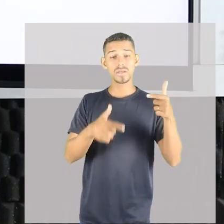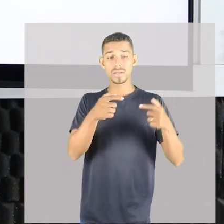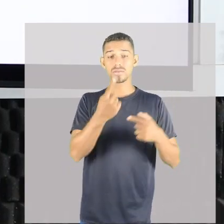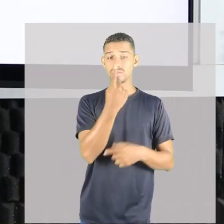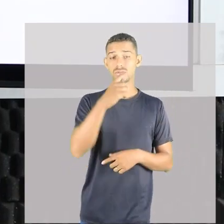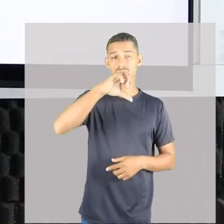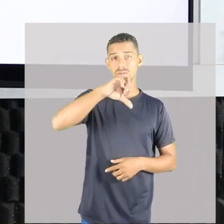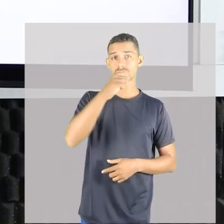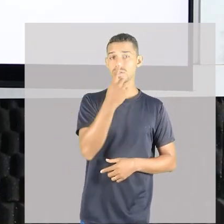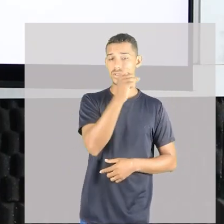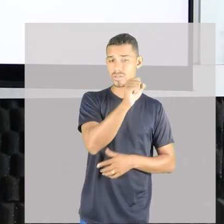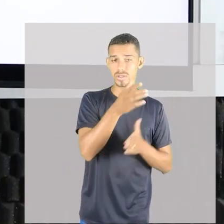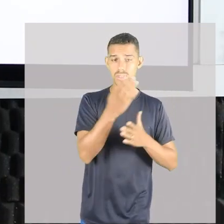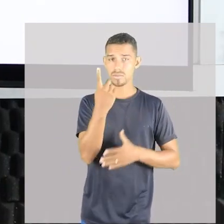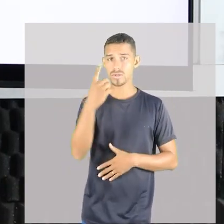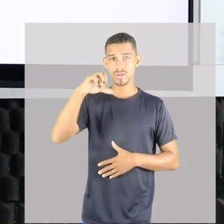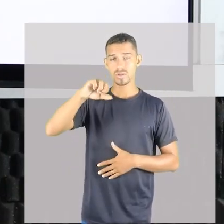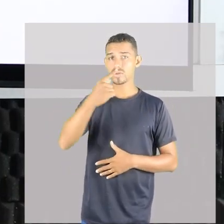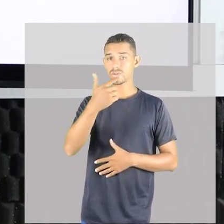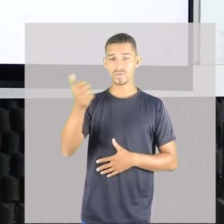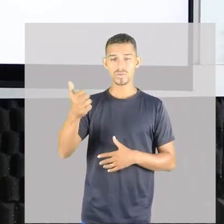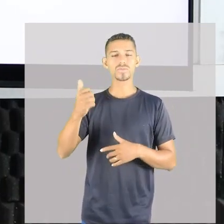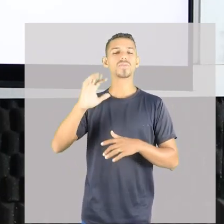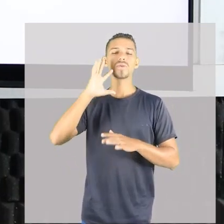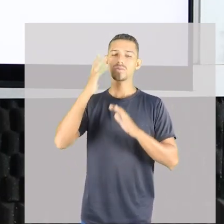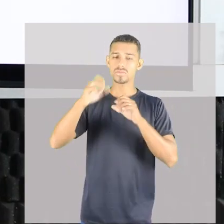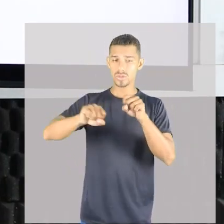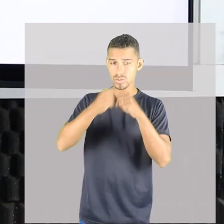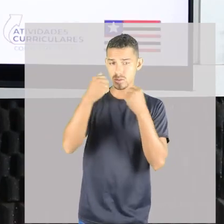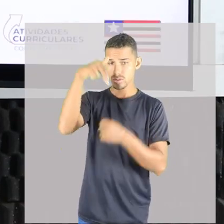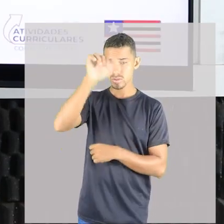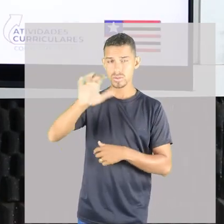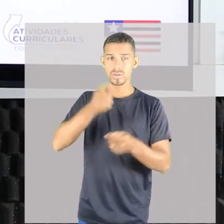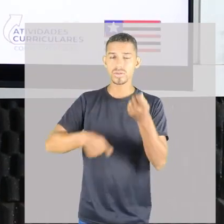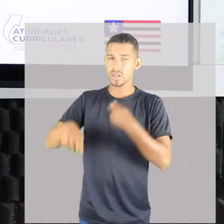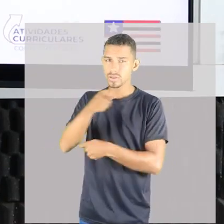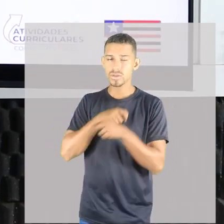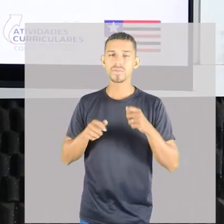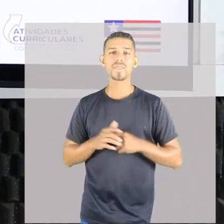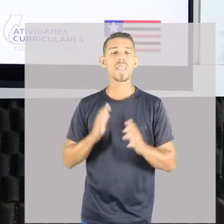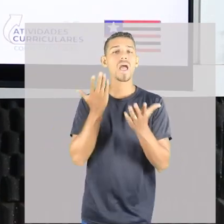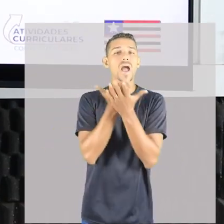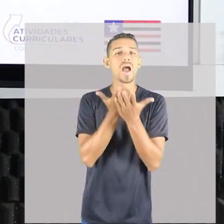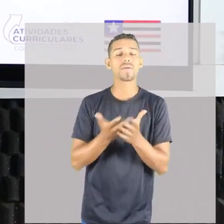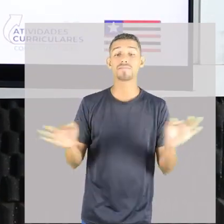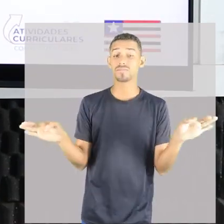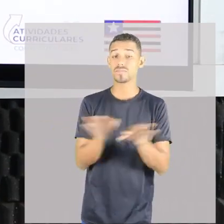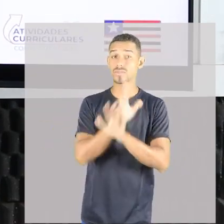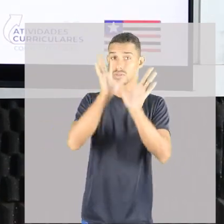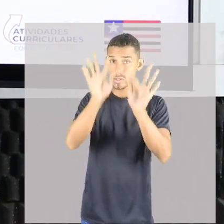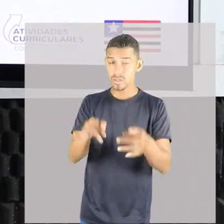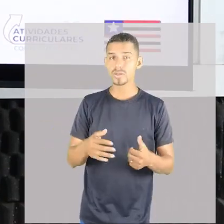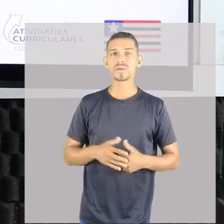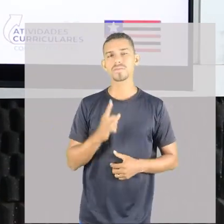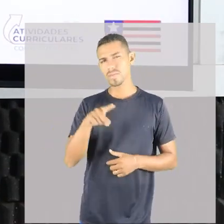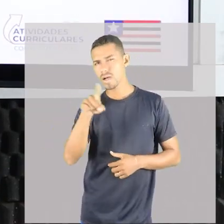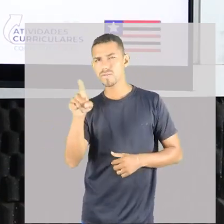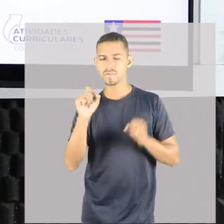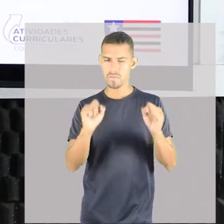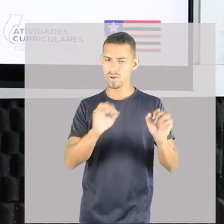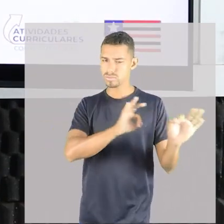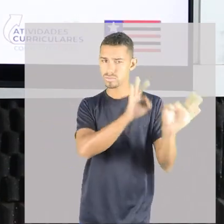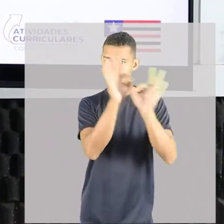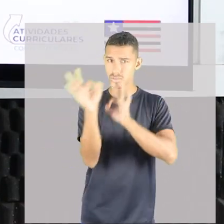a 1921, devido à destruição da economia nacional. Nossa aula chega aqui ao final, mas você pode